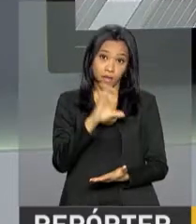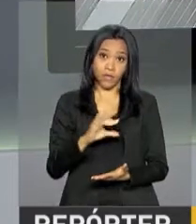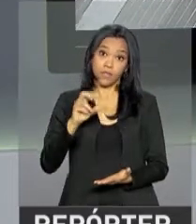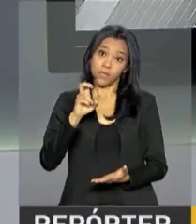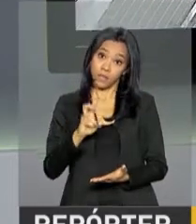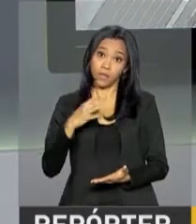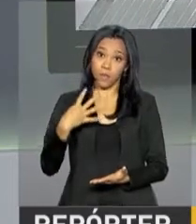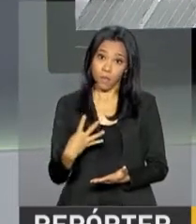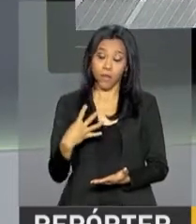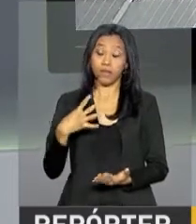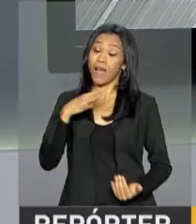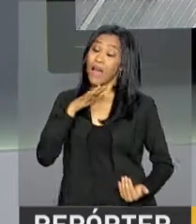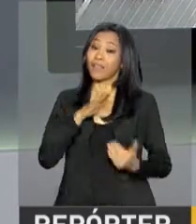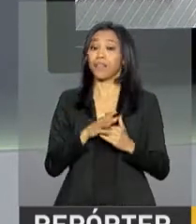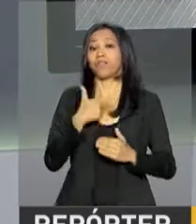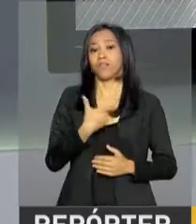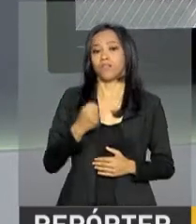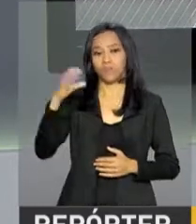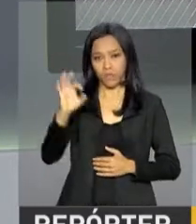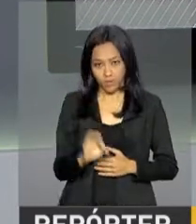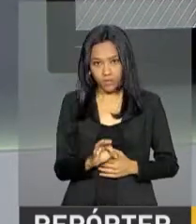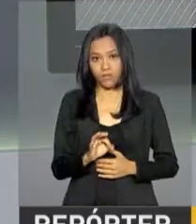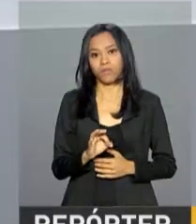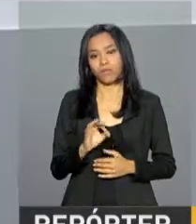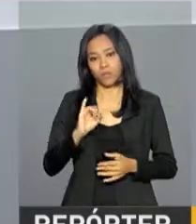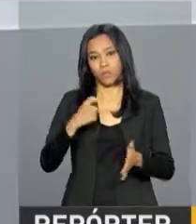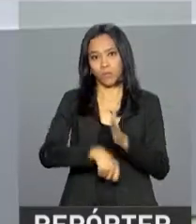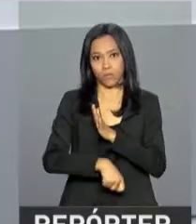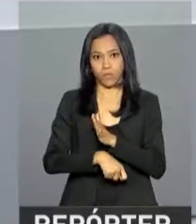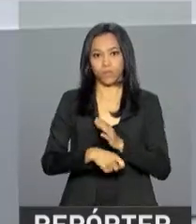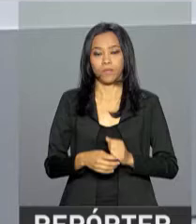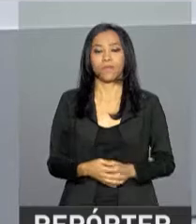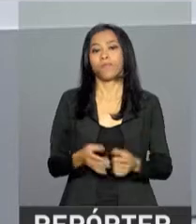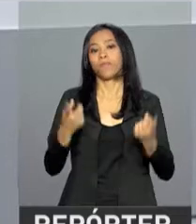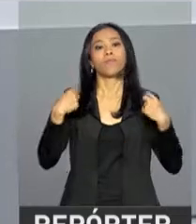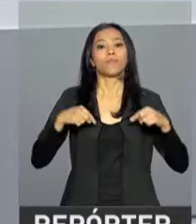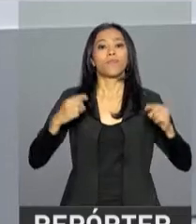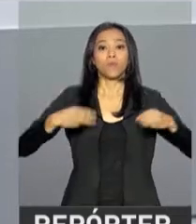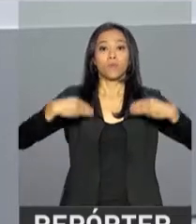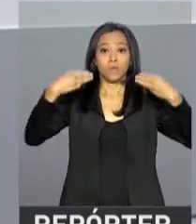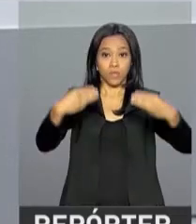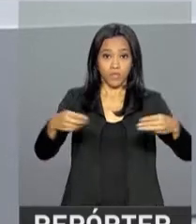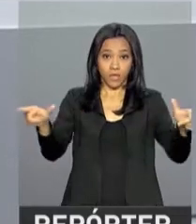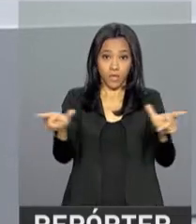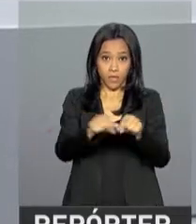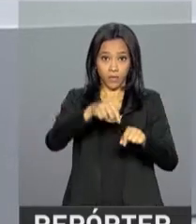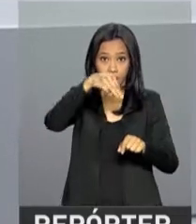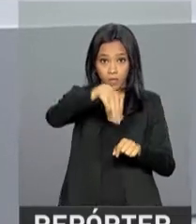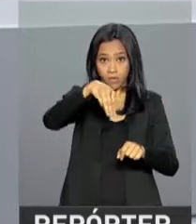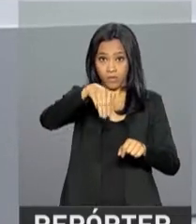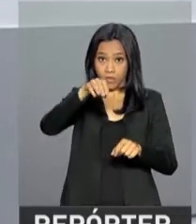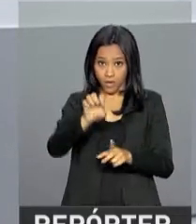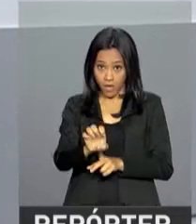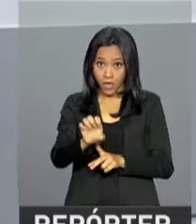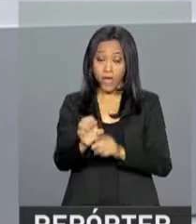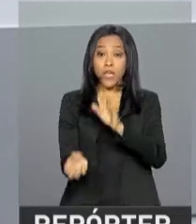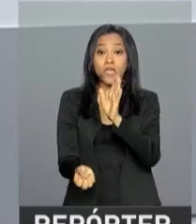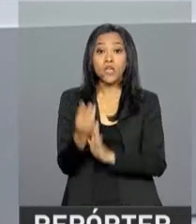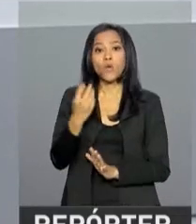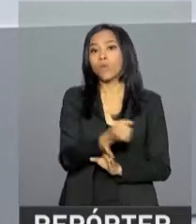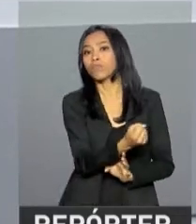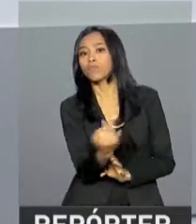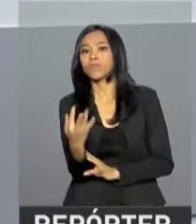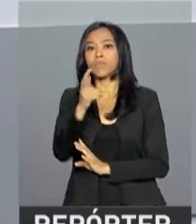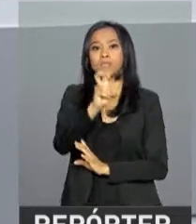e máxima de 20% do imposto devido o ministério de minas e energia criou cinco grupos de trabalho para